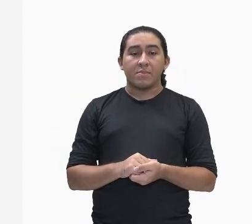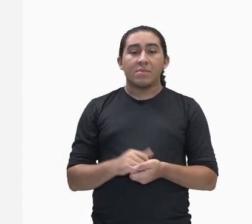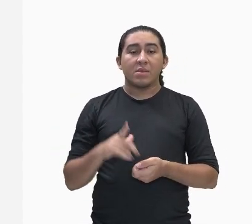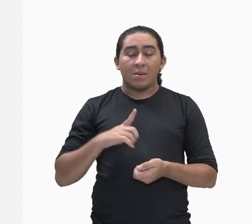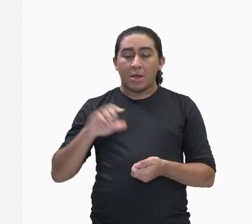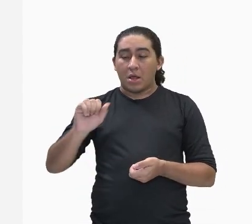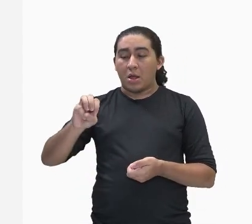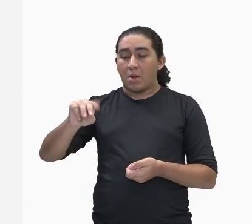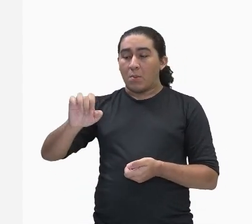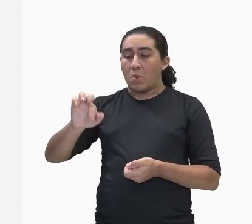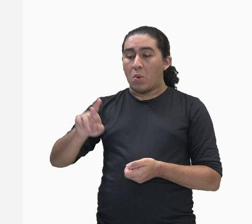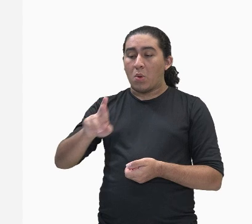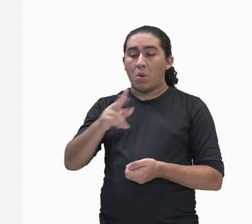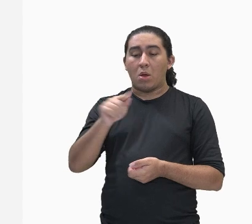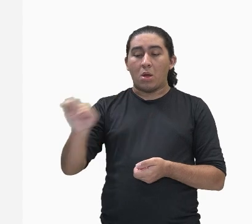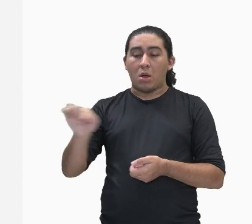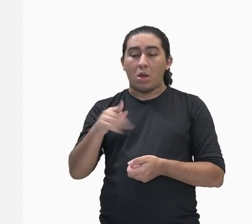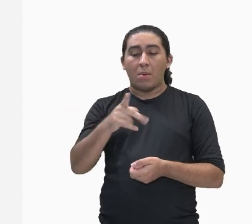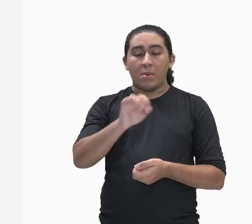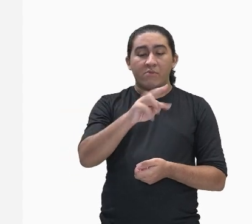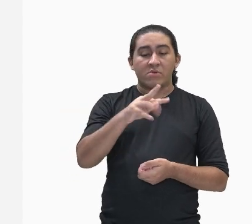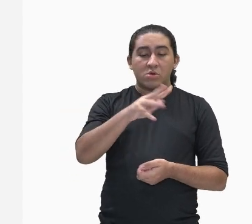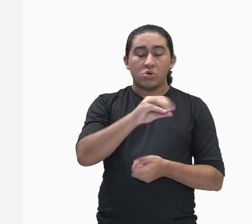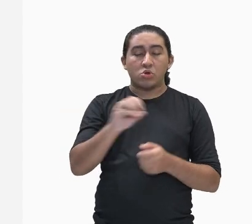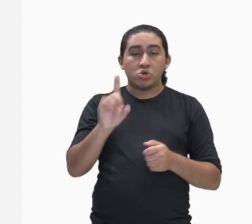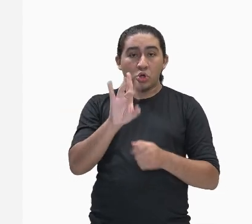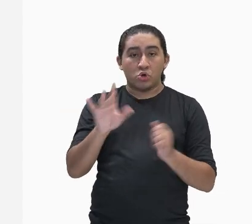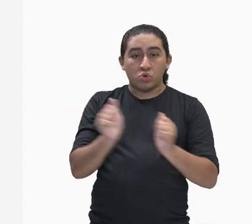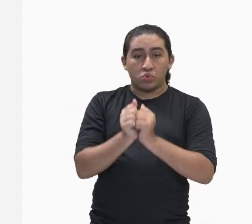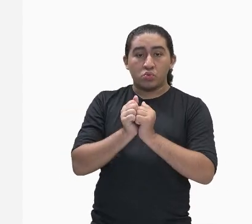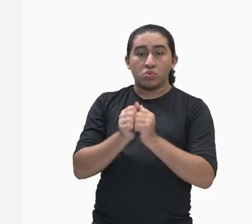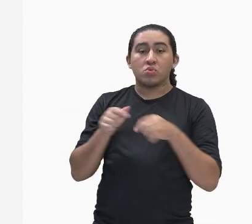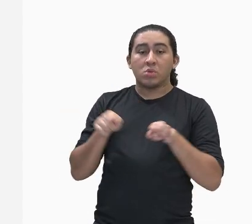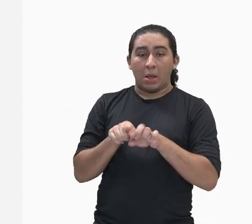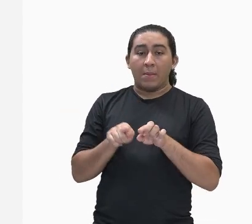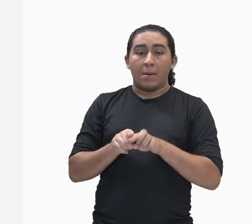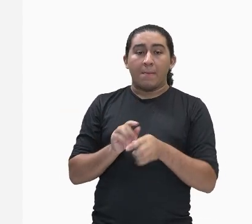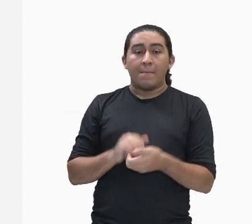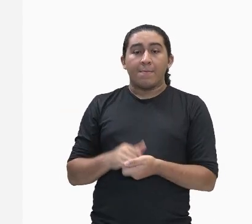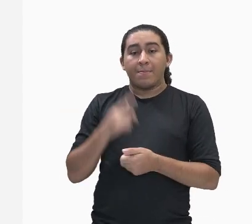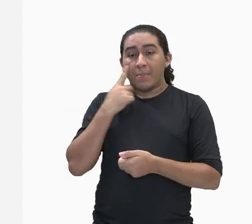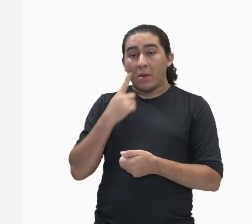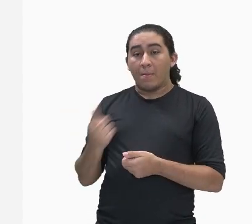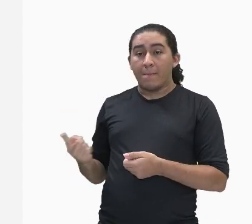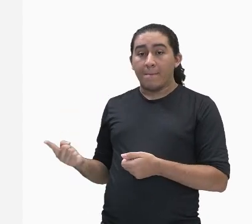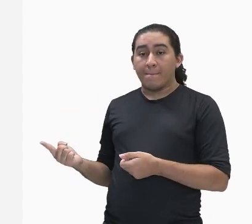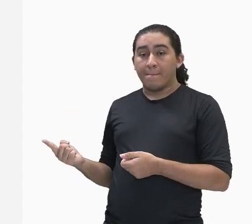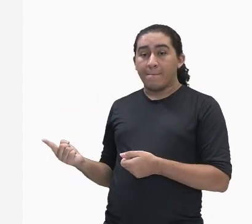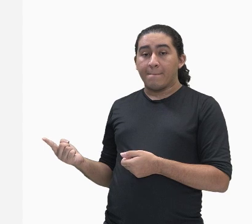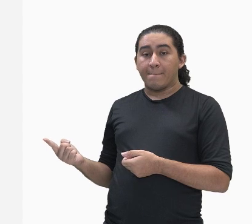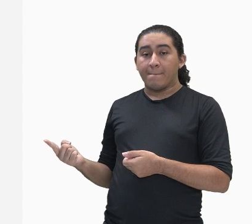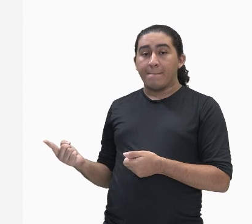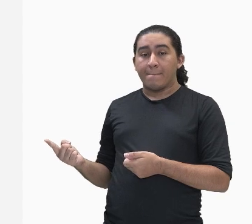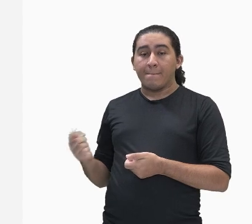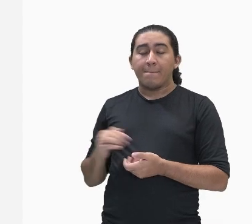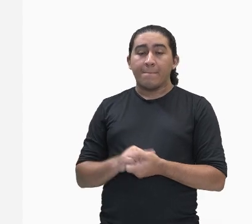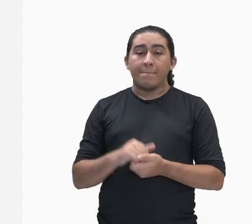só juntou, justa posição, amor mais perfeito. Já na composição por aglutinação, a